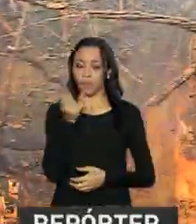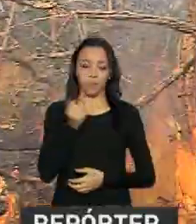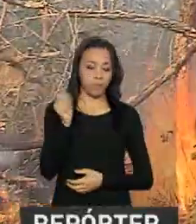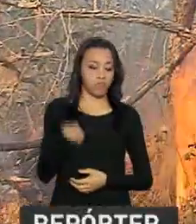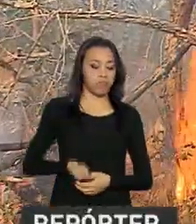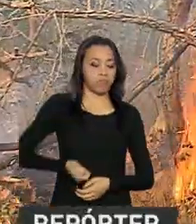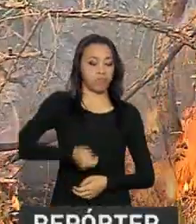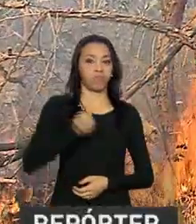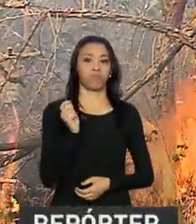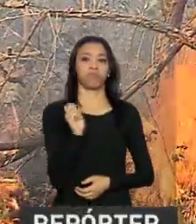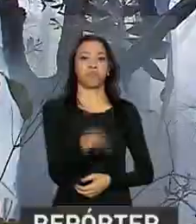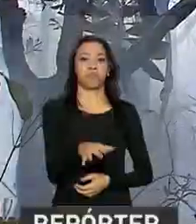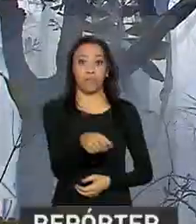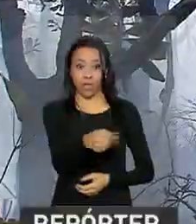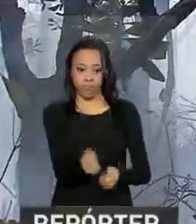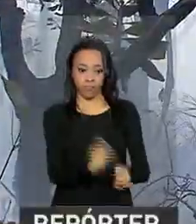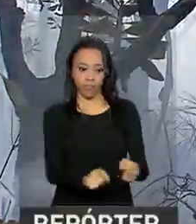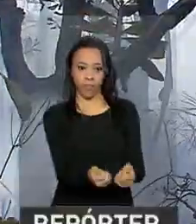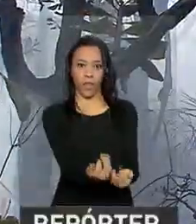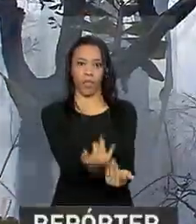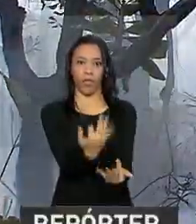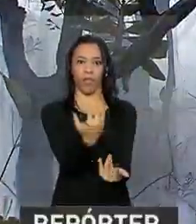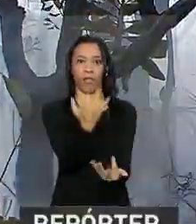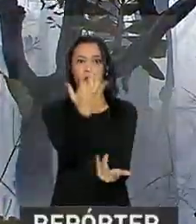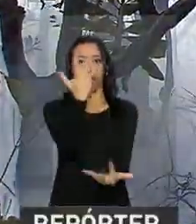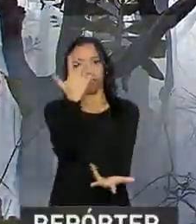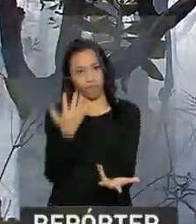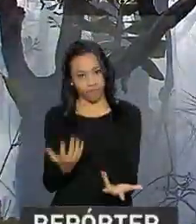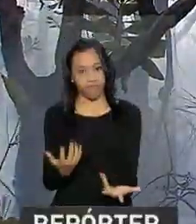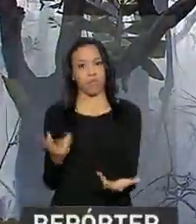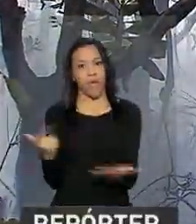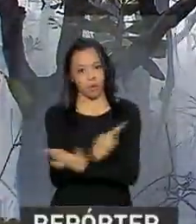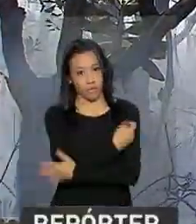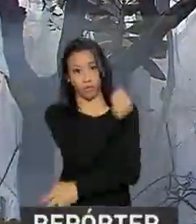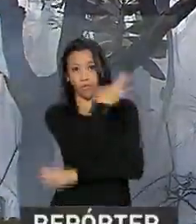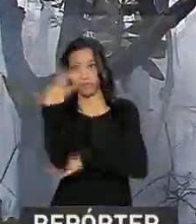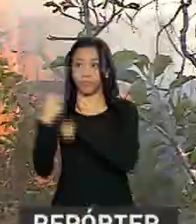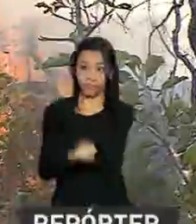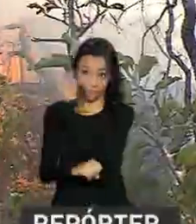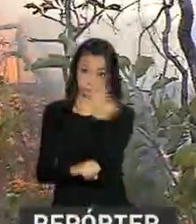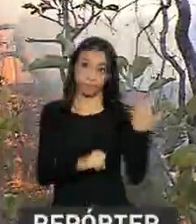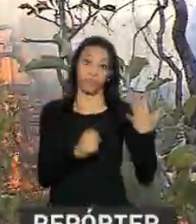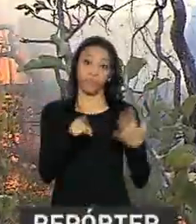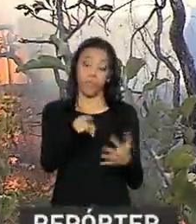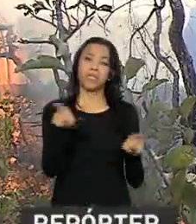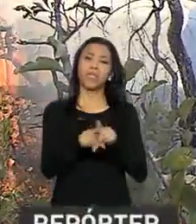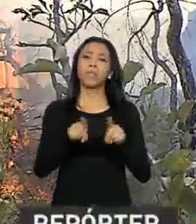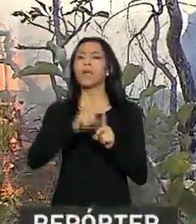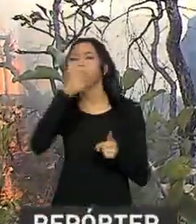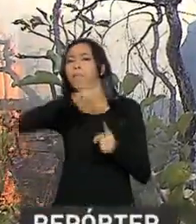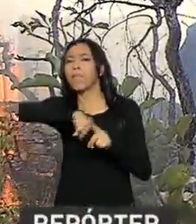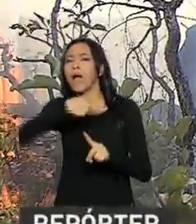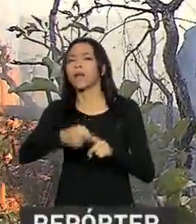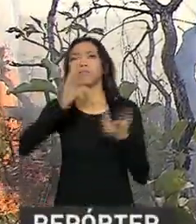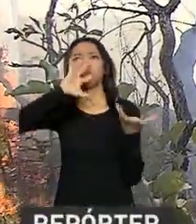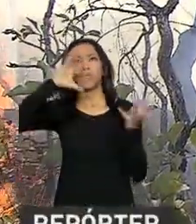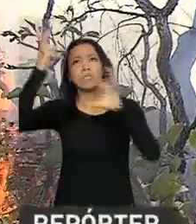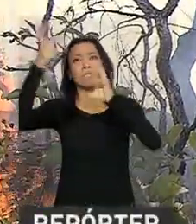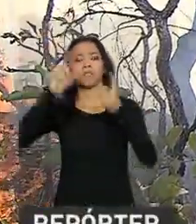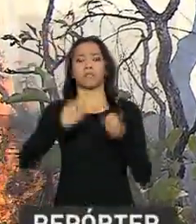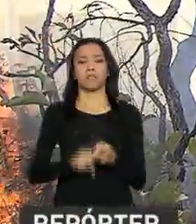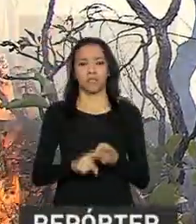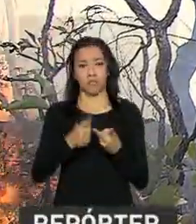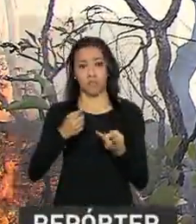queimar lixo, pode provocar um incêndio nas nossas florestas. Mas não é só isso. Questões climáticas, como a estiagem e as